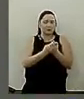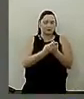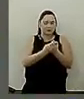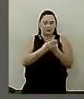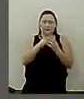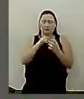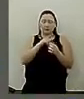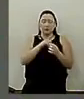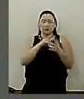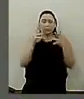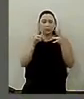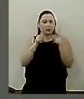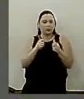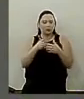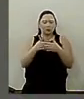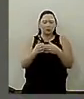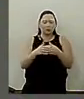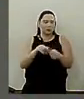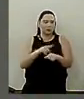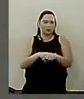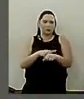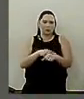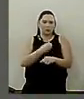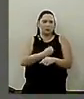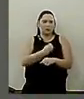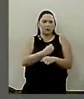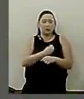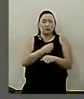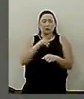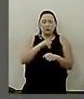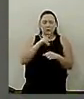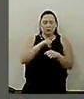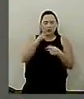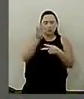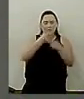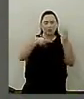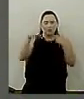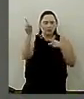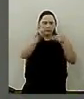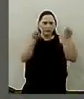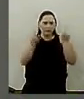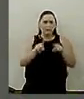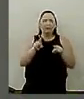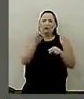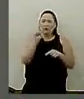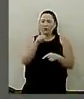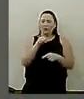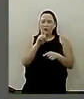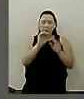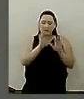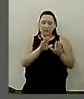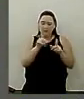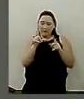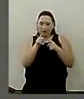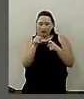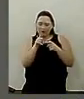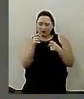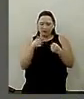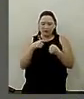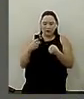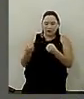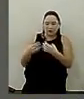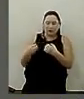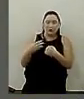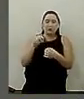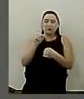em todo e qualquer momento da nossa vida. A tempestade foi assombrosa, mas Lucas nos dá